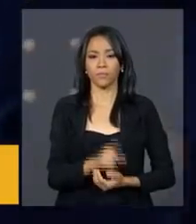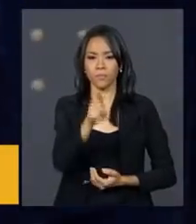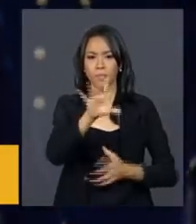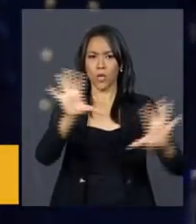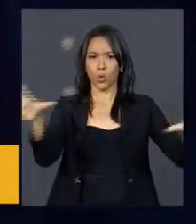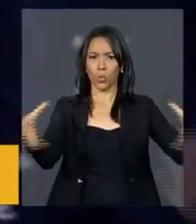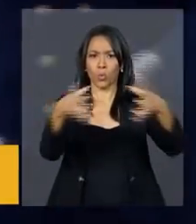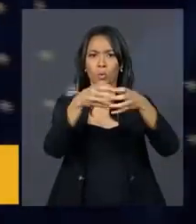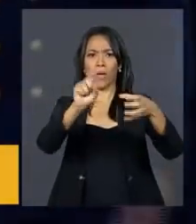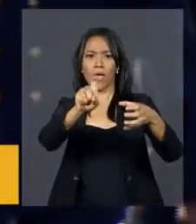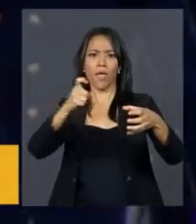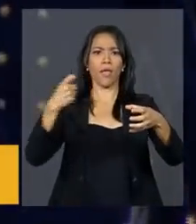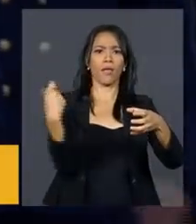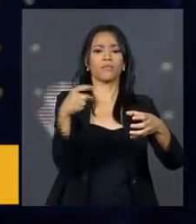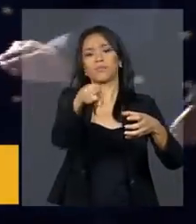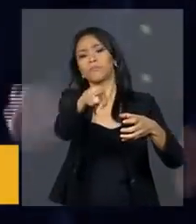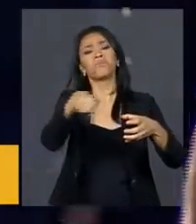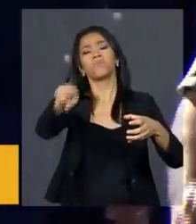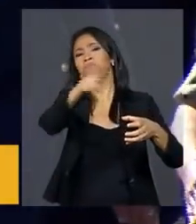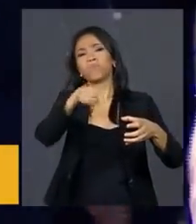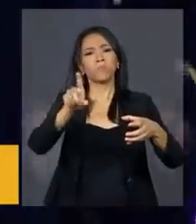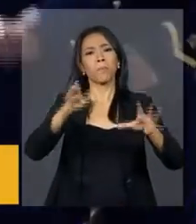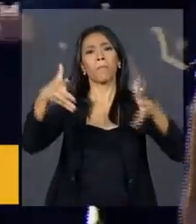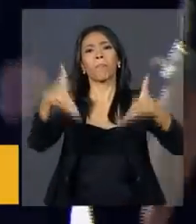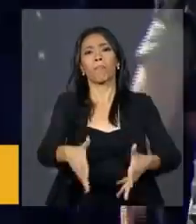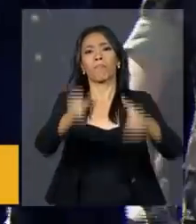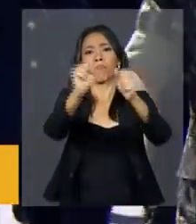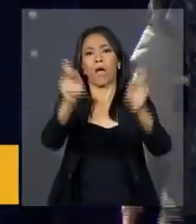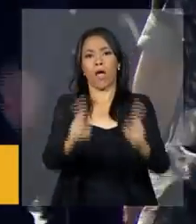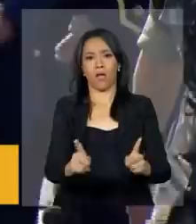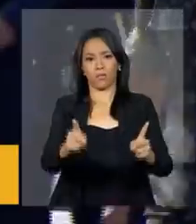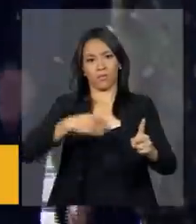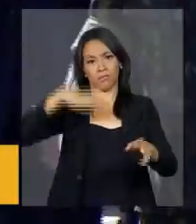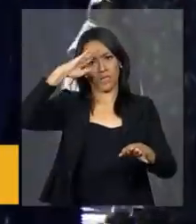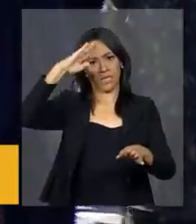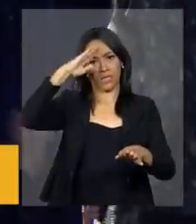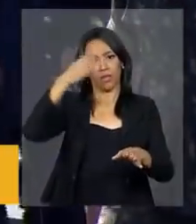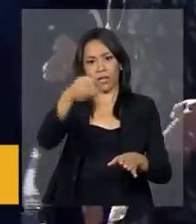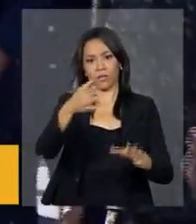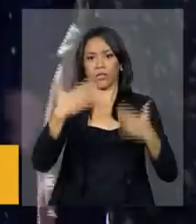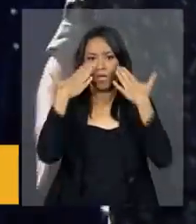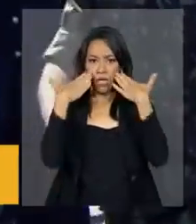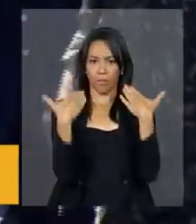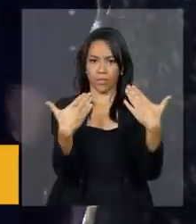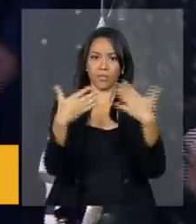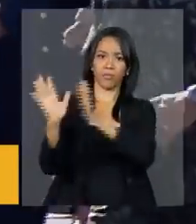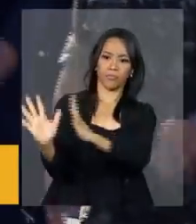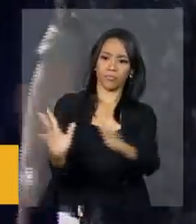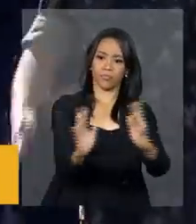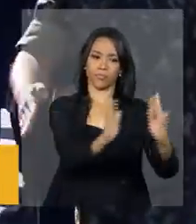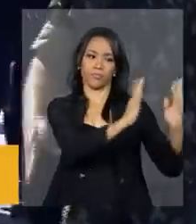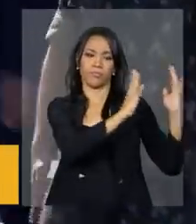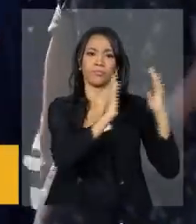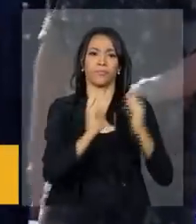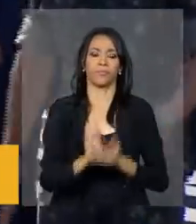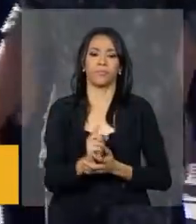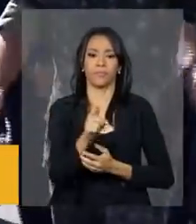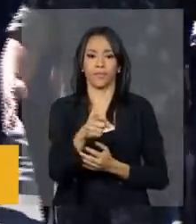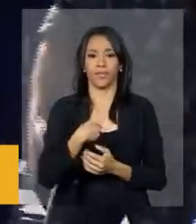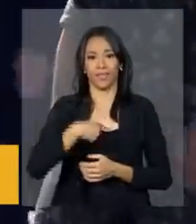grupamento com aí. Com os ex-integrantes de Forças da Paz, que desfilam agora aqui em Brasília. Os nossos boinas